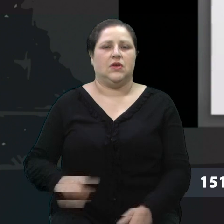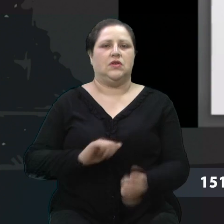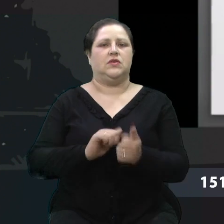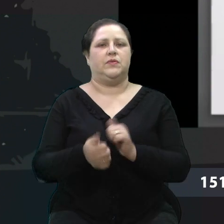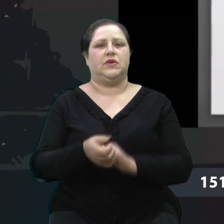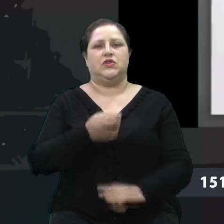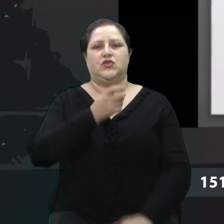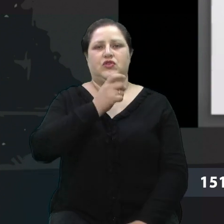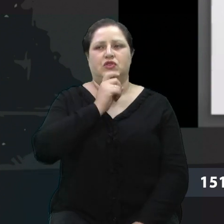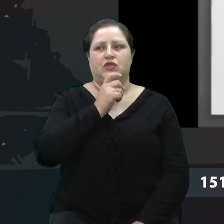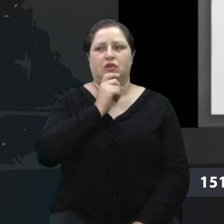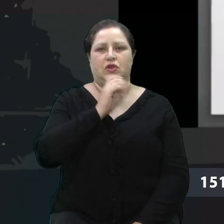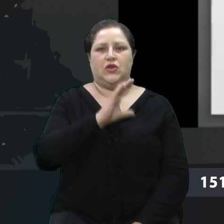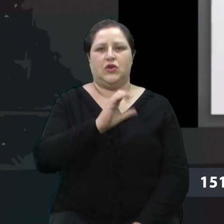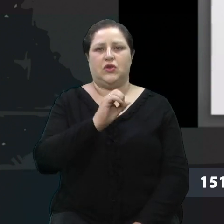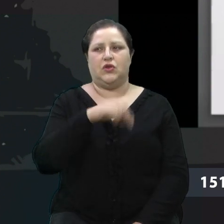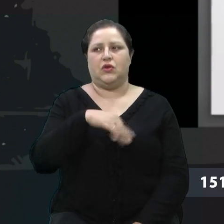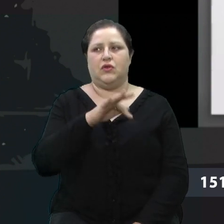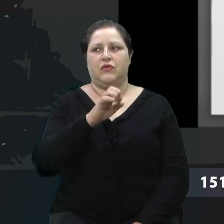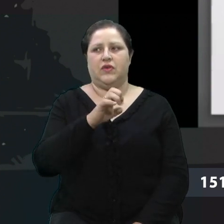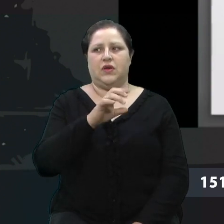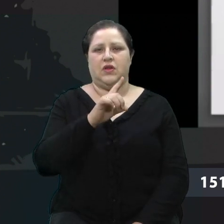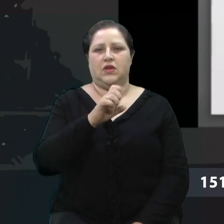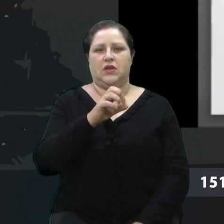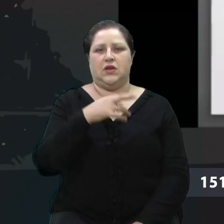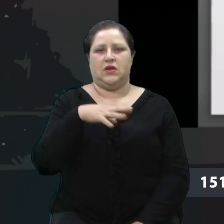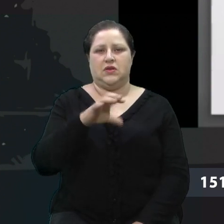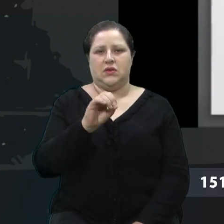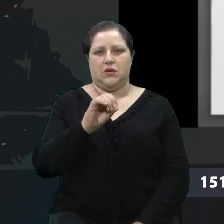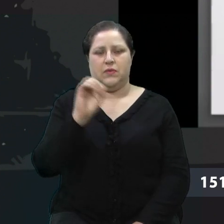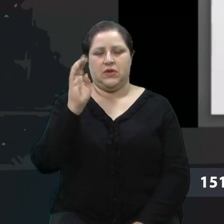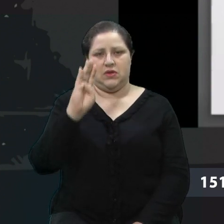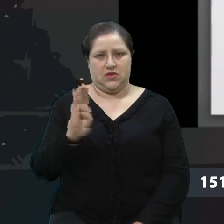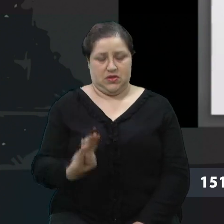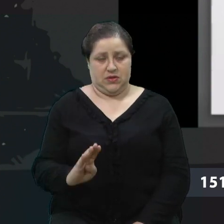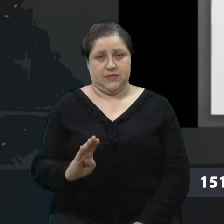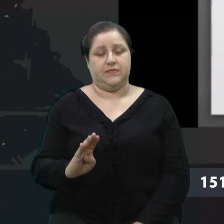sediada em São Paulo, começou a abrir a partir